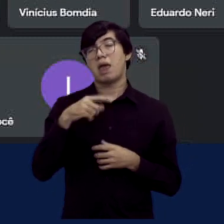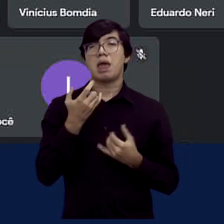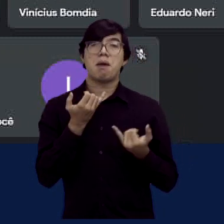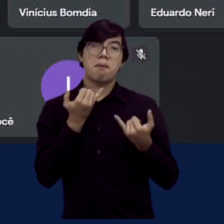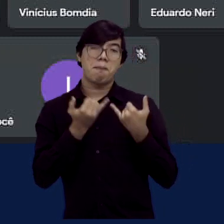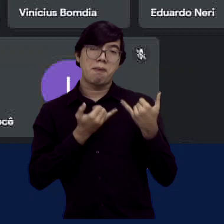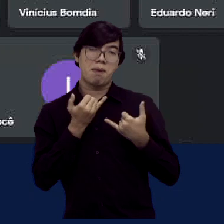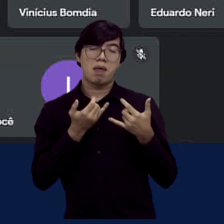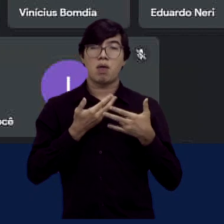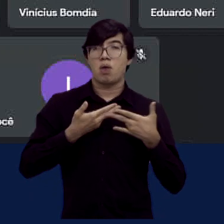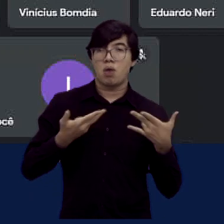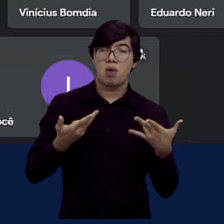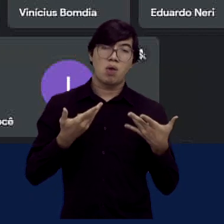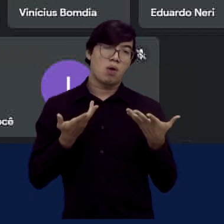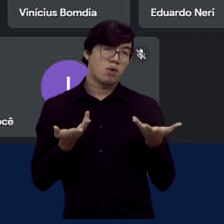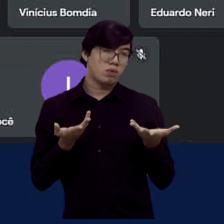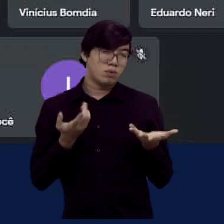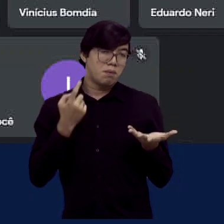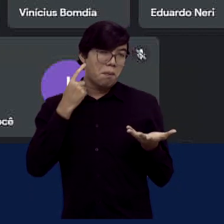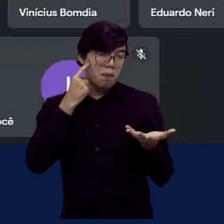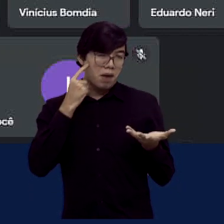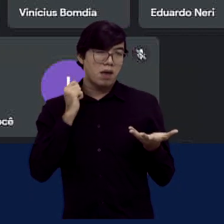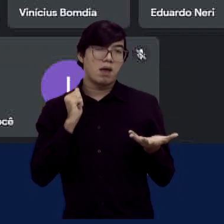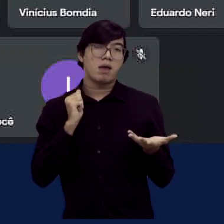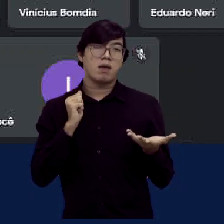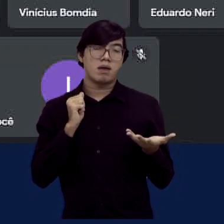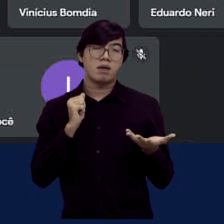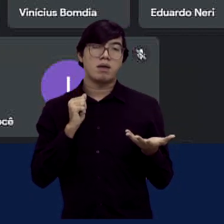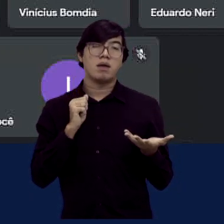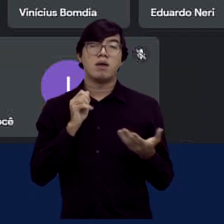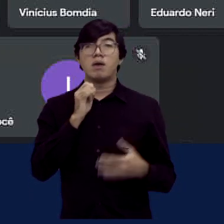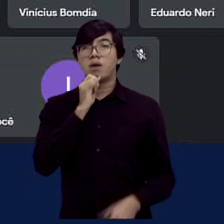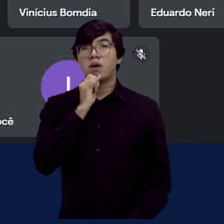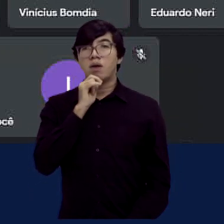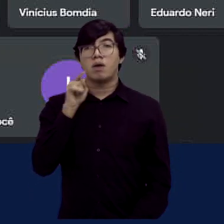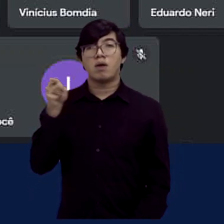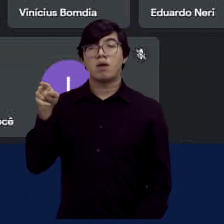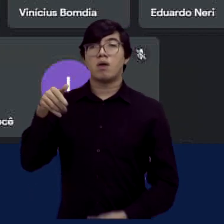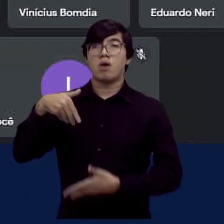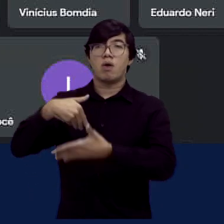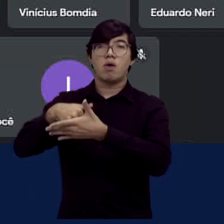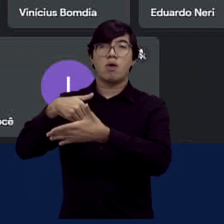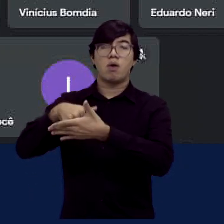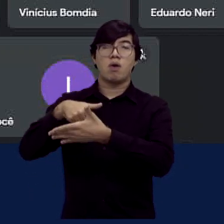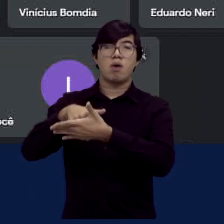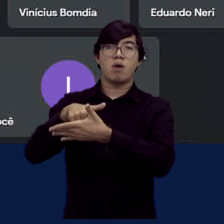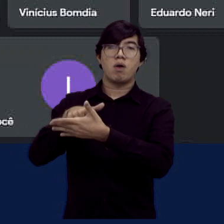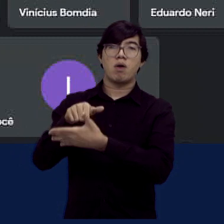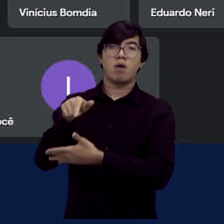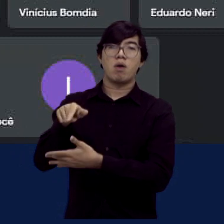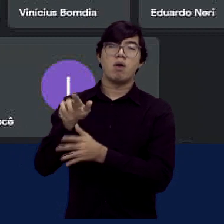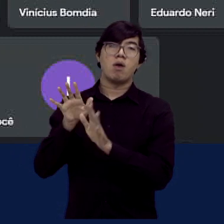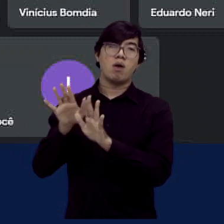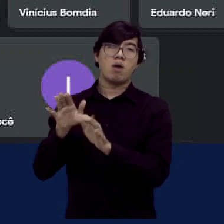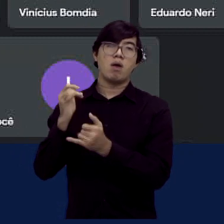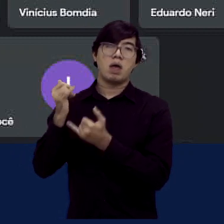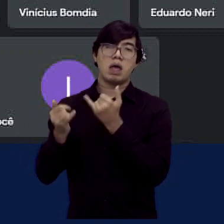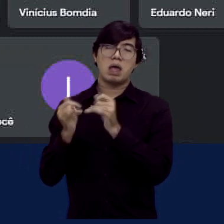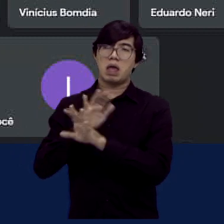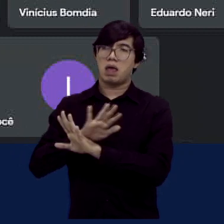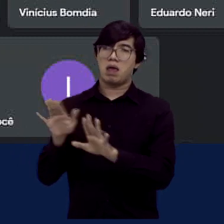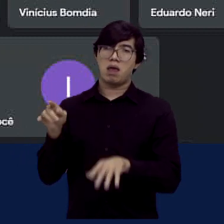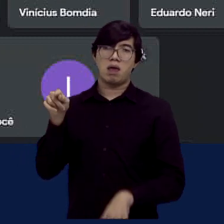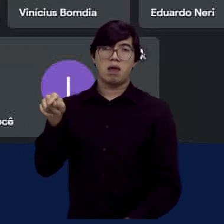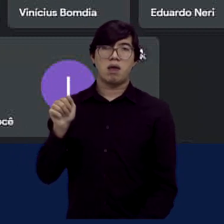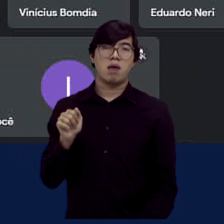na apresentação falei, você retomou agora ao final, mesma coisa que você fala do futebol, é só entretenimento. Aí evocar a ideia de que, olha, ele não